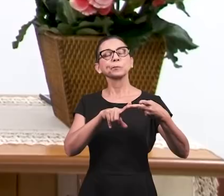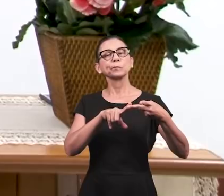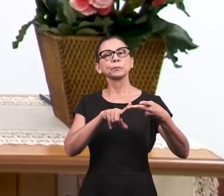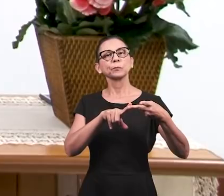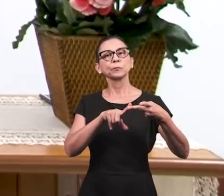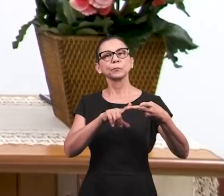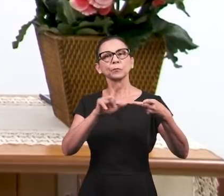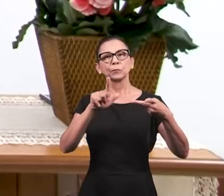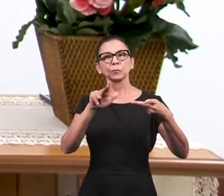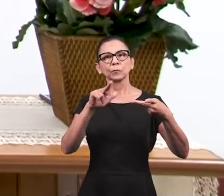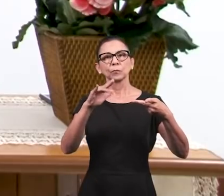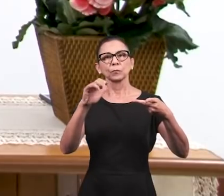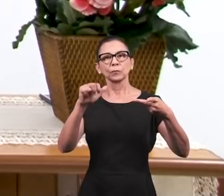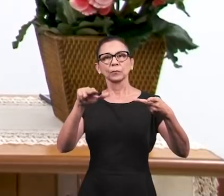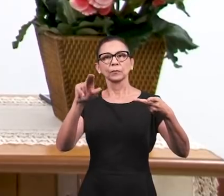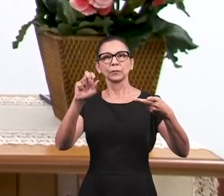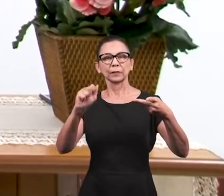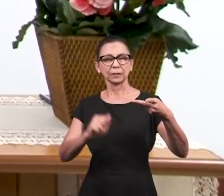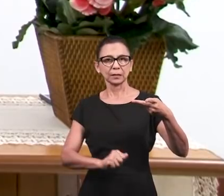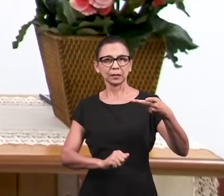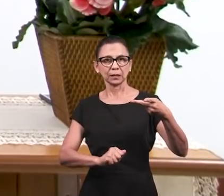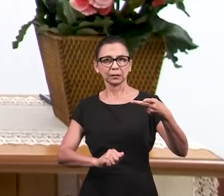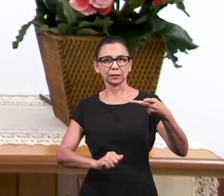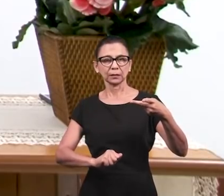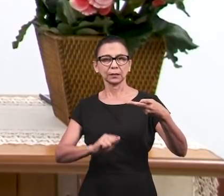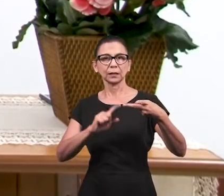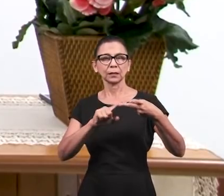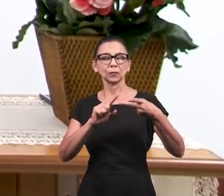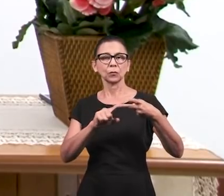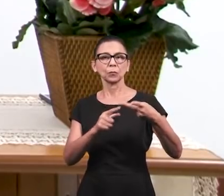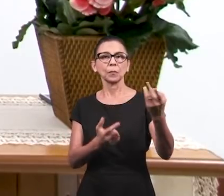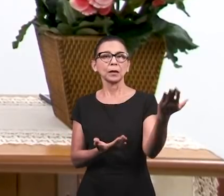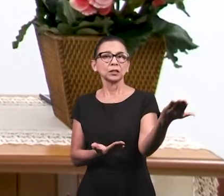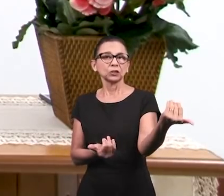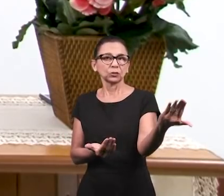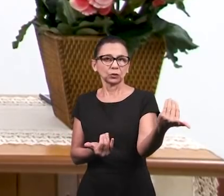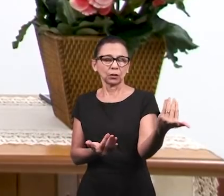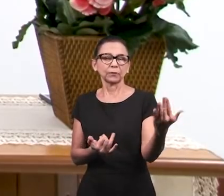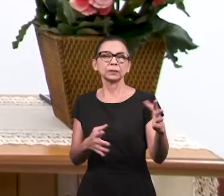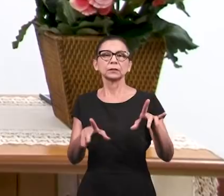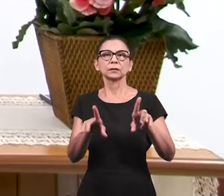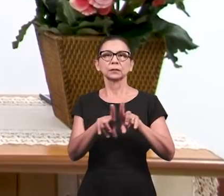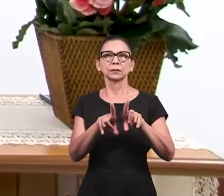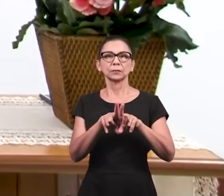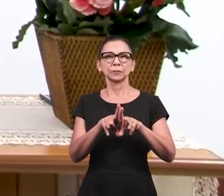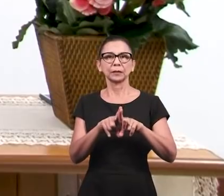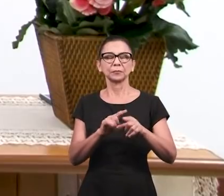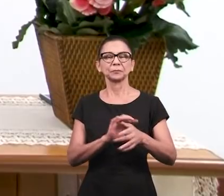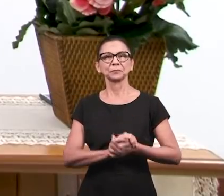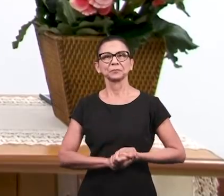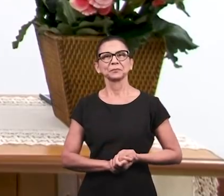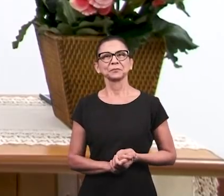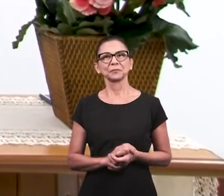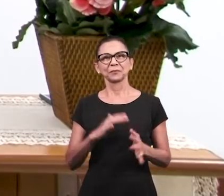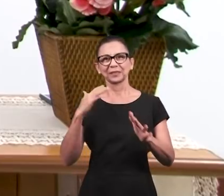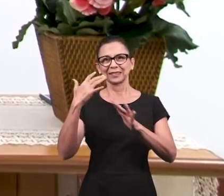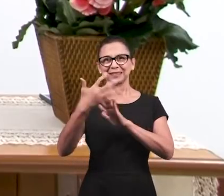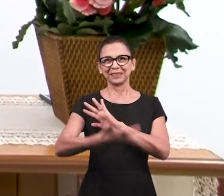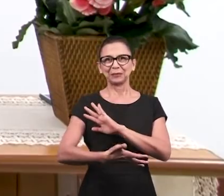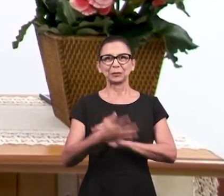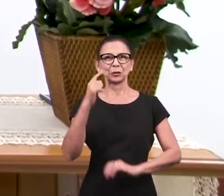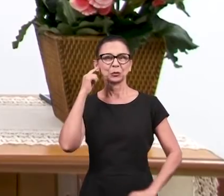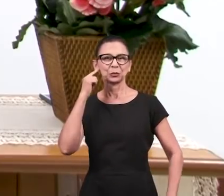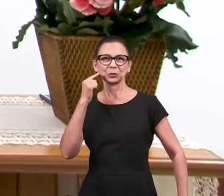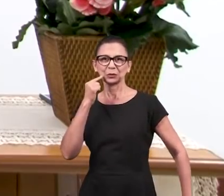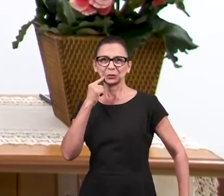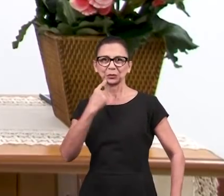também será dada por Luciana Martins, de Santana do Paraíso, uma jovem. Ela vai responder em Libras. A participação